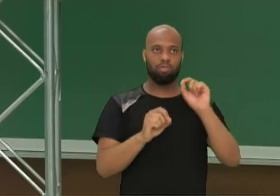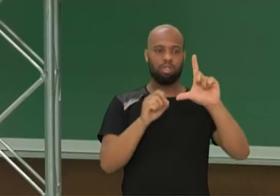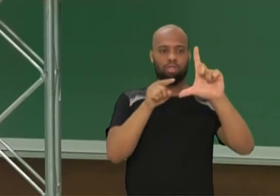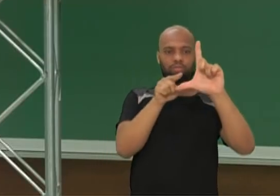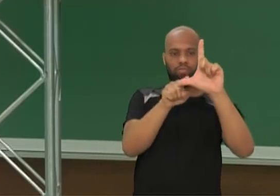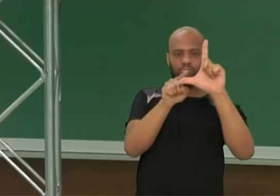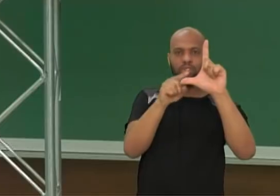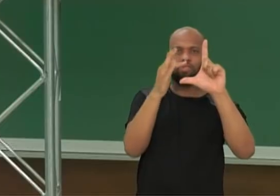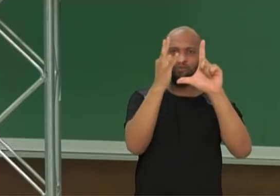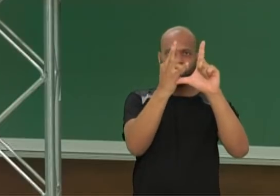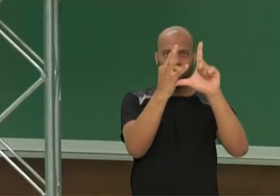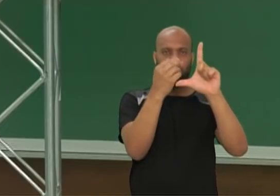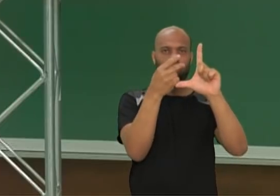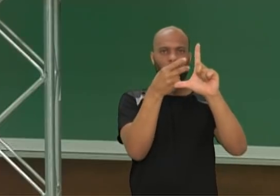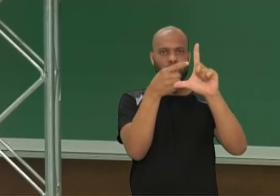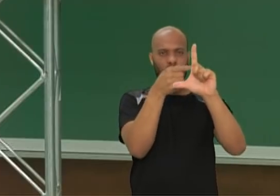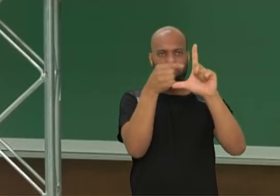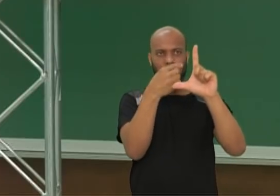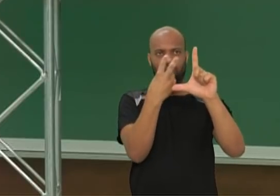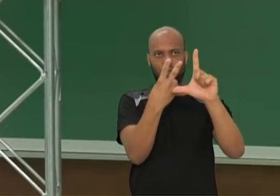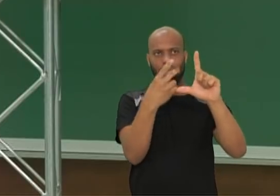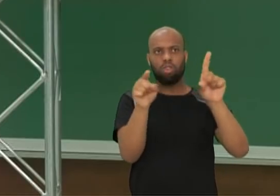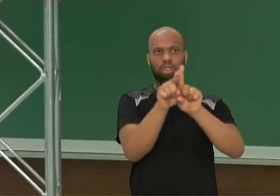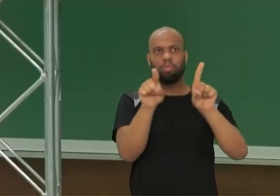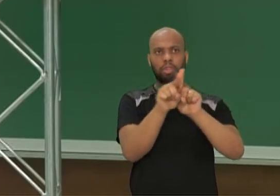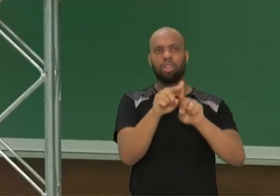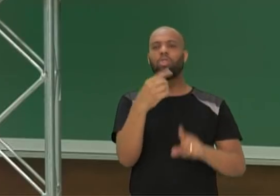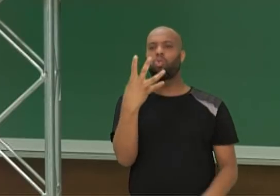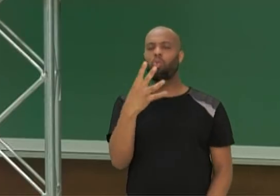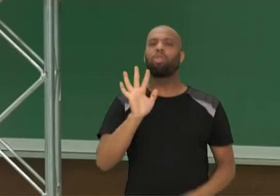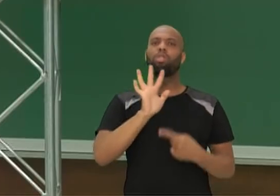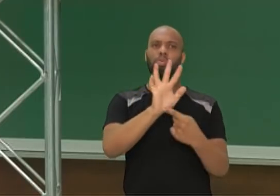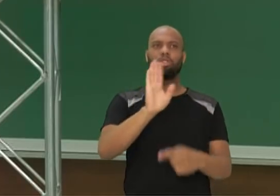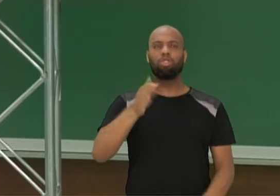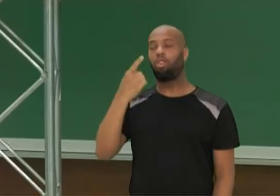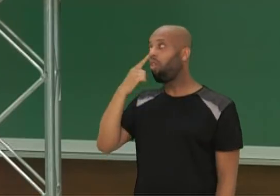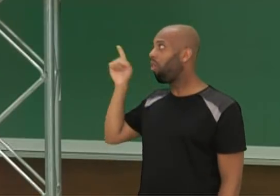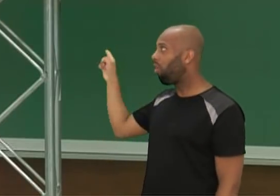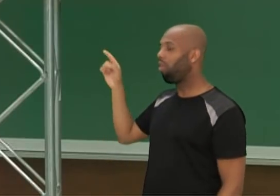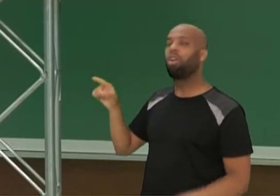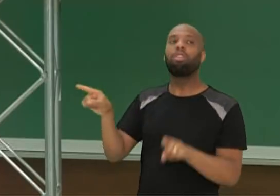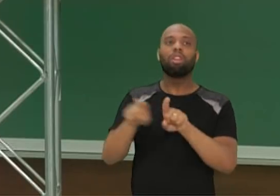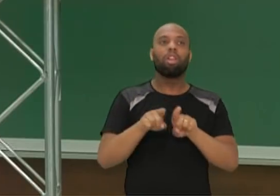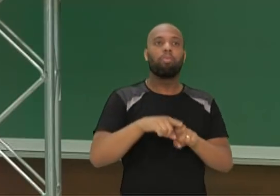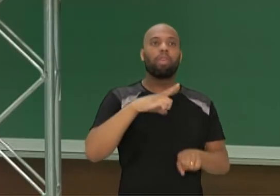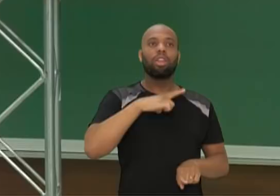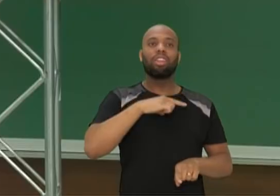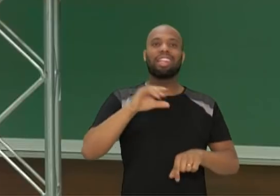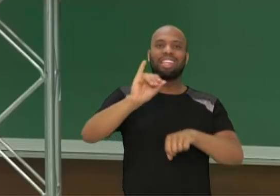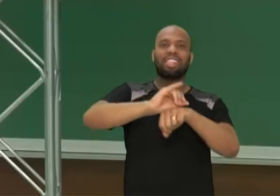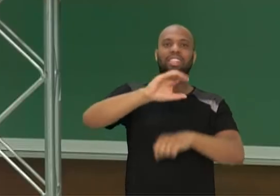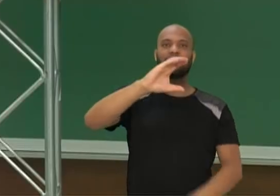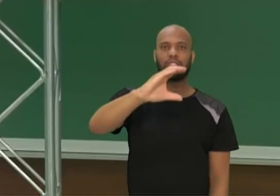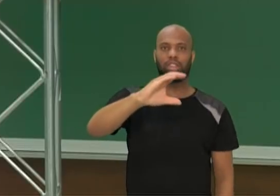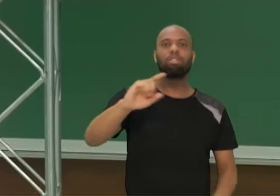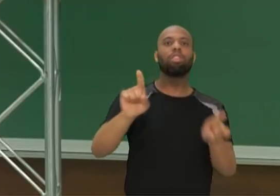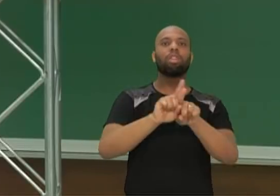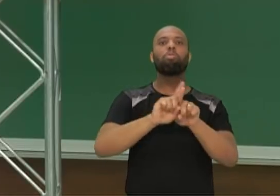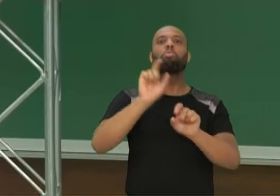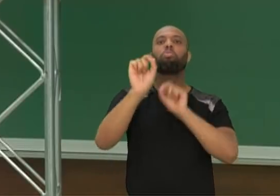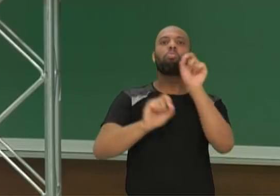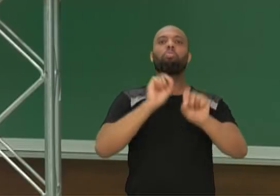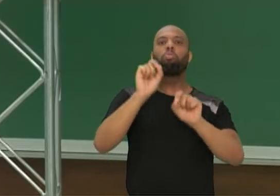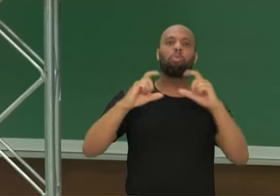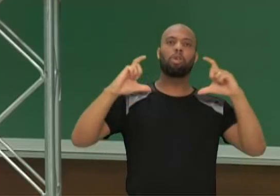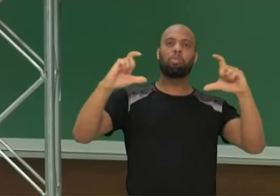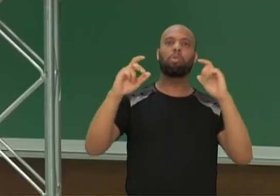menos 2, 4 já orientado para vocês. E temos também as coordenadas do centro. Quais são as coordenadas